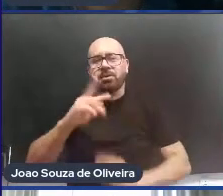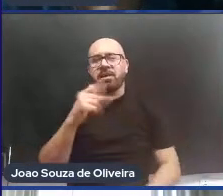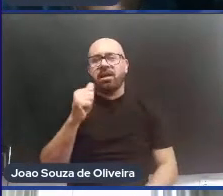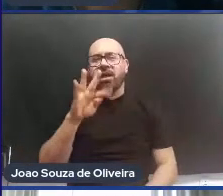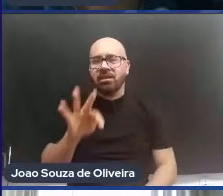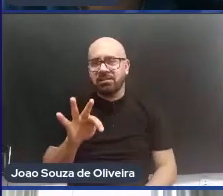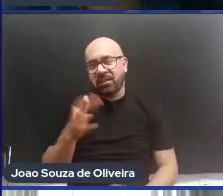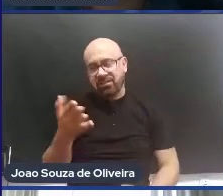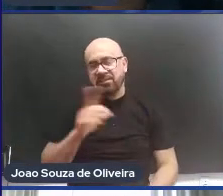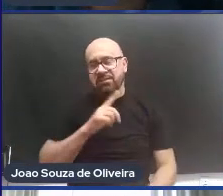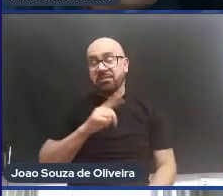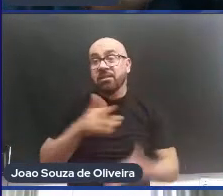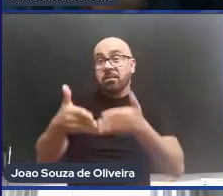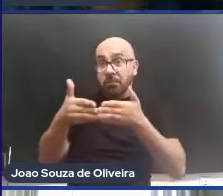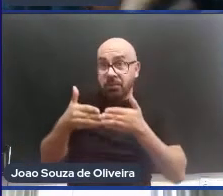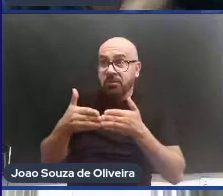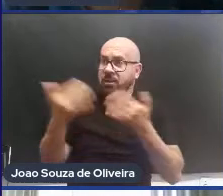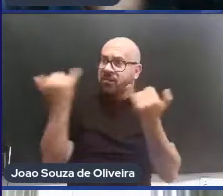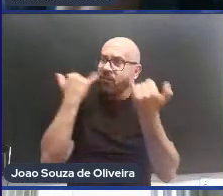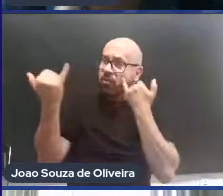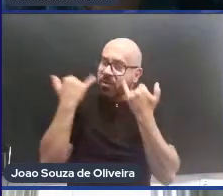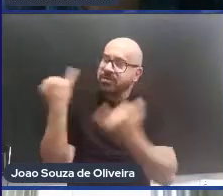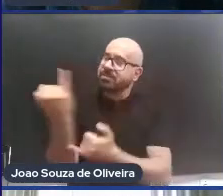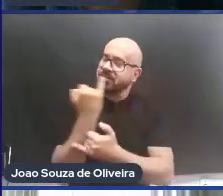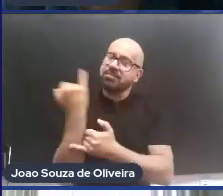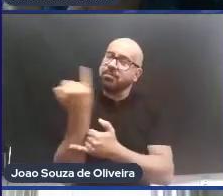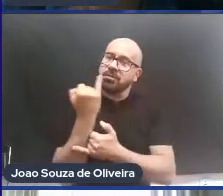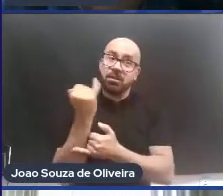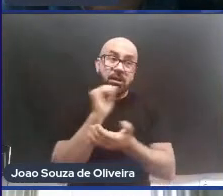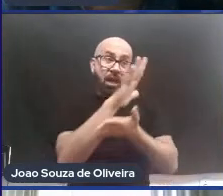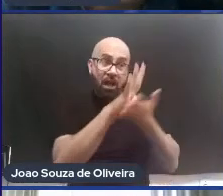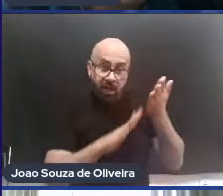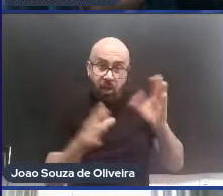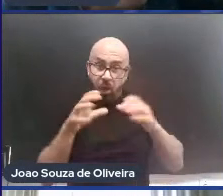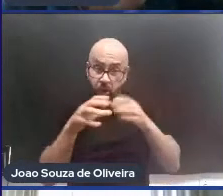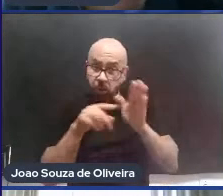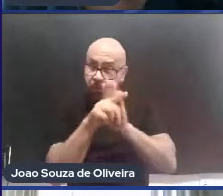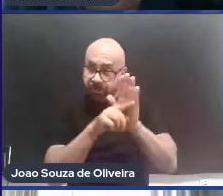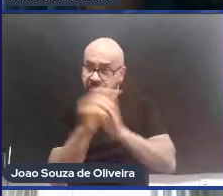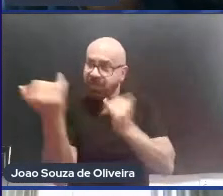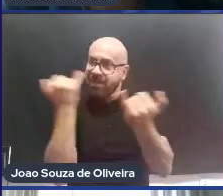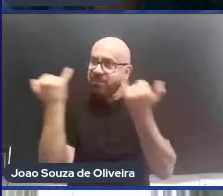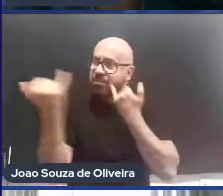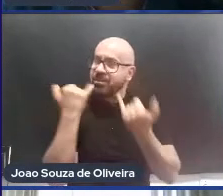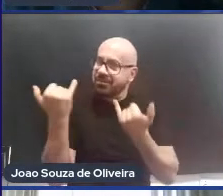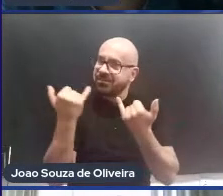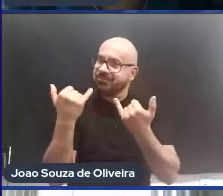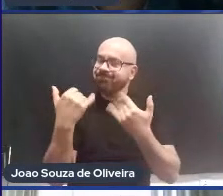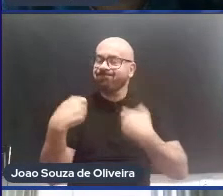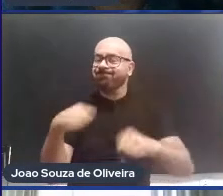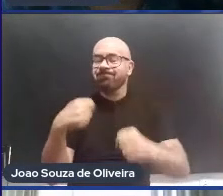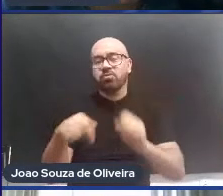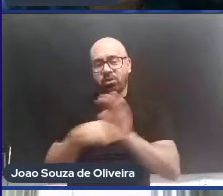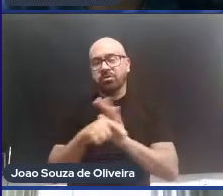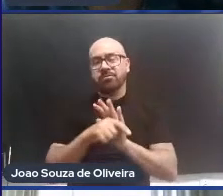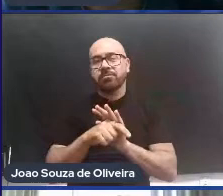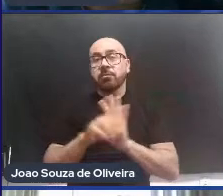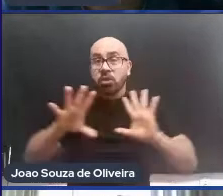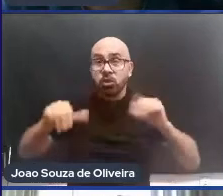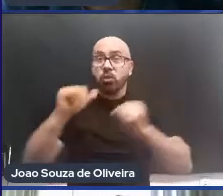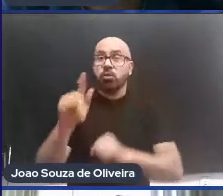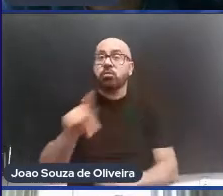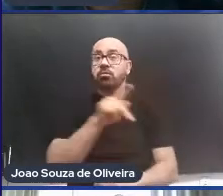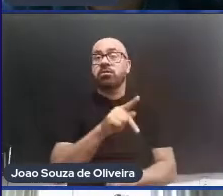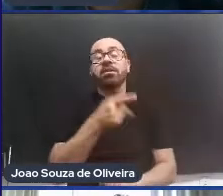pediu para ele sempre nos informar em todas as ações do grupo de a participar todos os professores